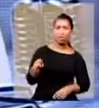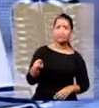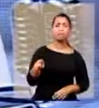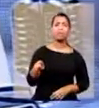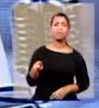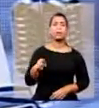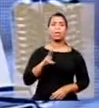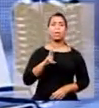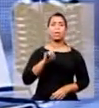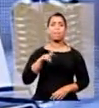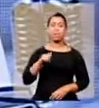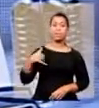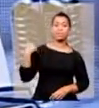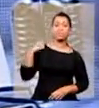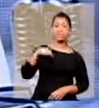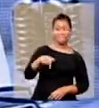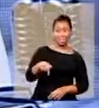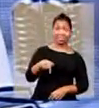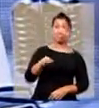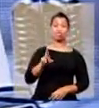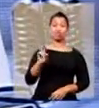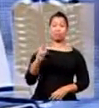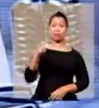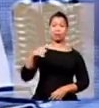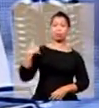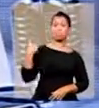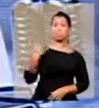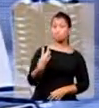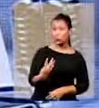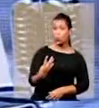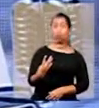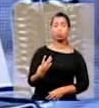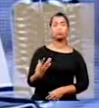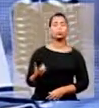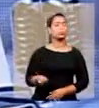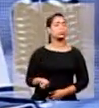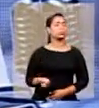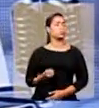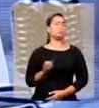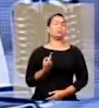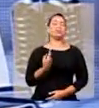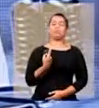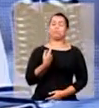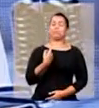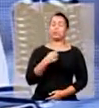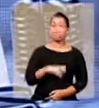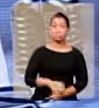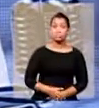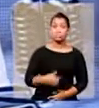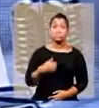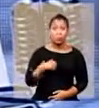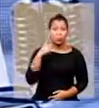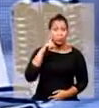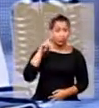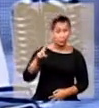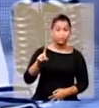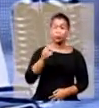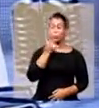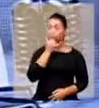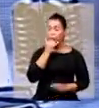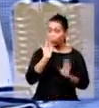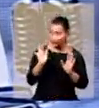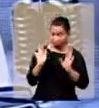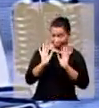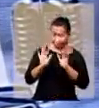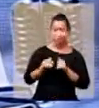é surpreendente. Um dia, desculpa trazer isso, mas é muito emocionante. Um dia